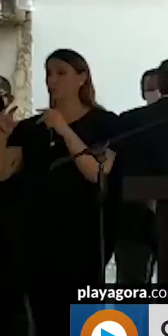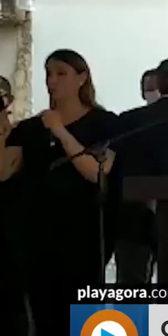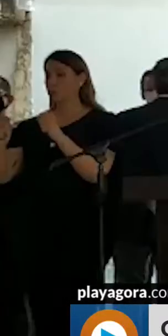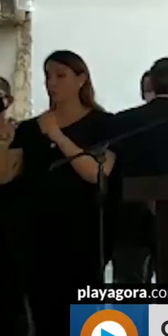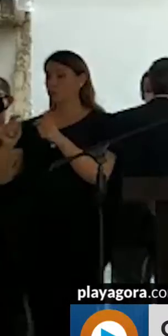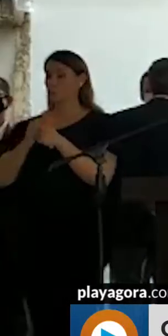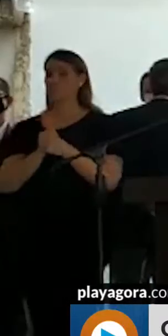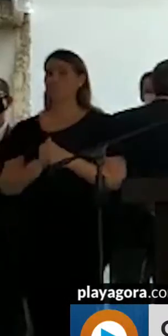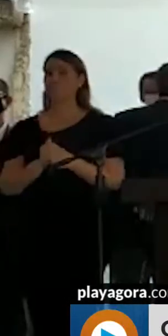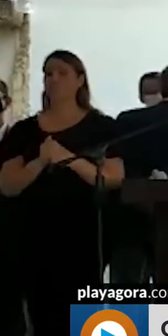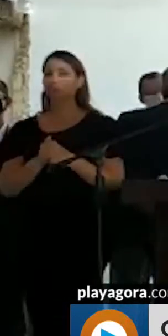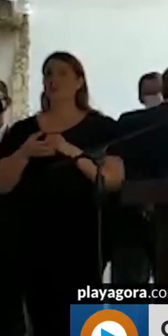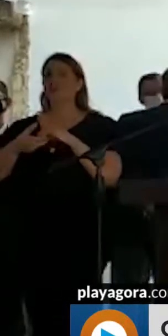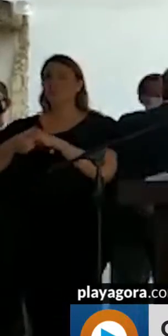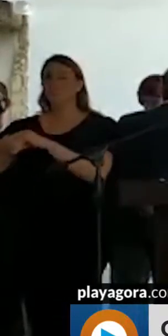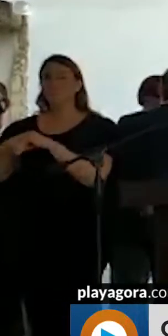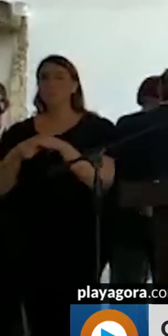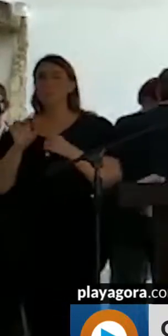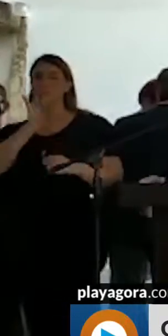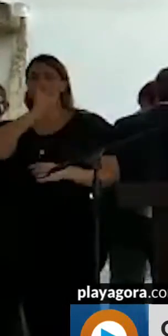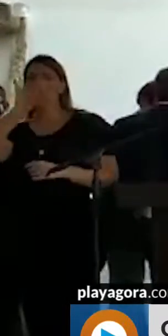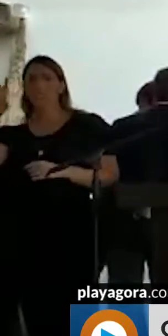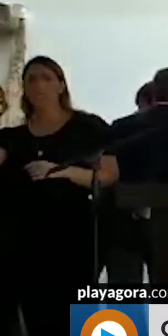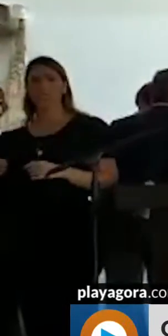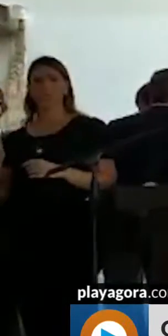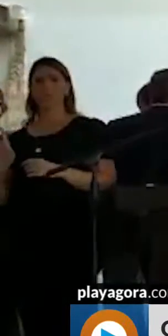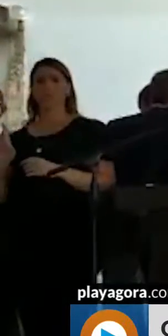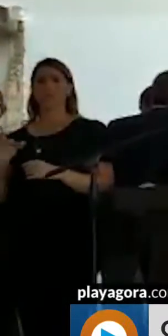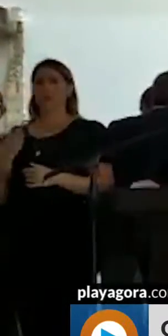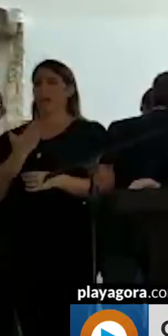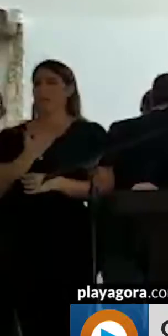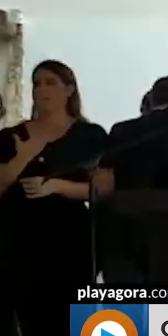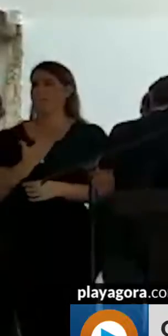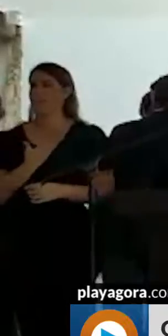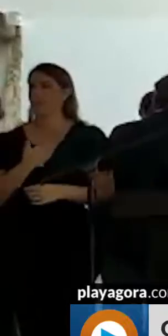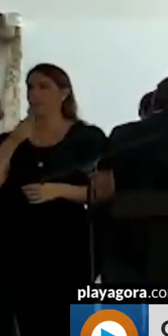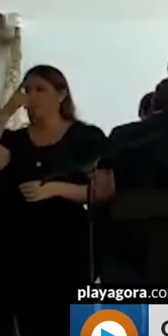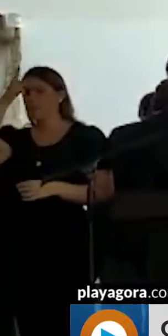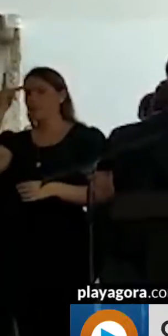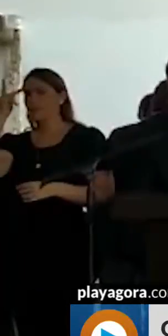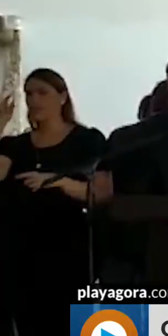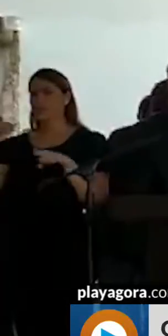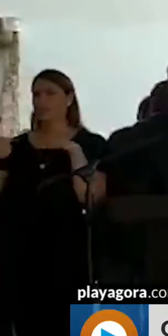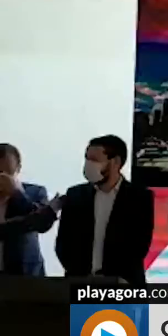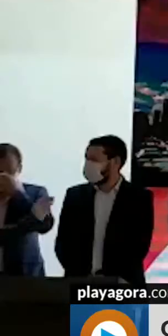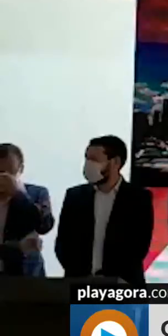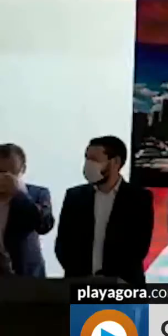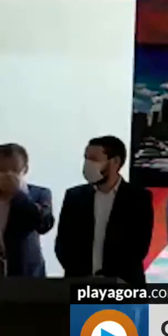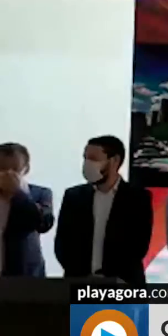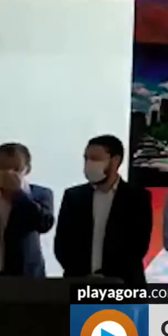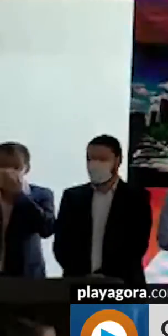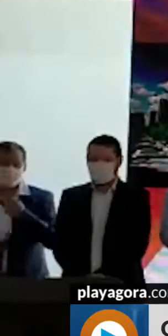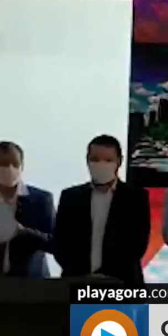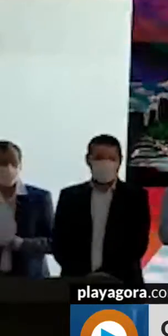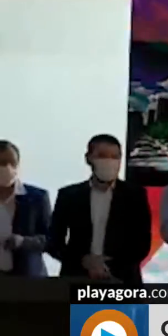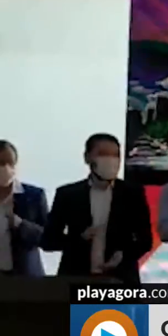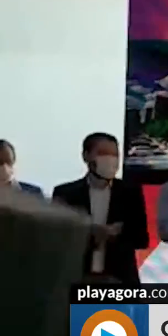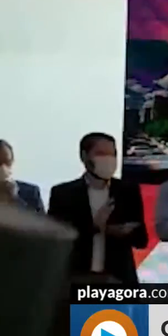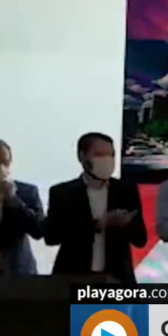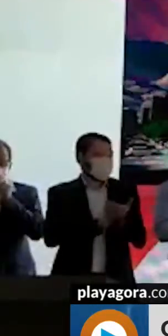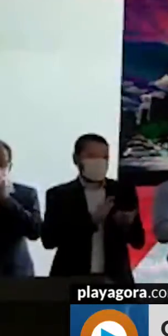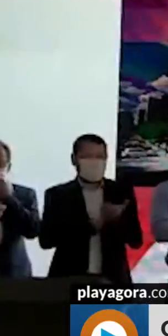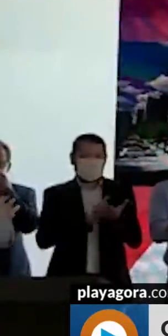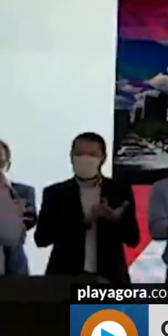para finalmente terminar o hospital, que está aí abandonado há mais de 30 anos. Tem mais de 30